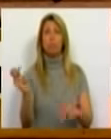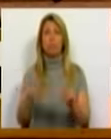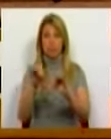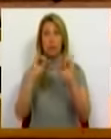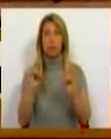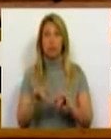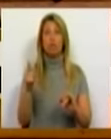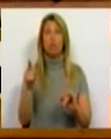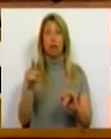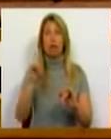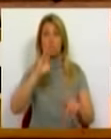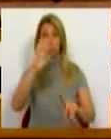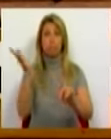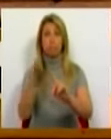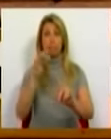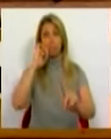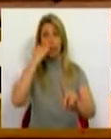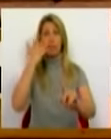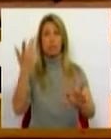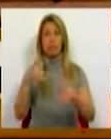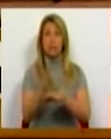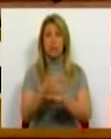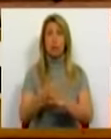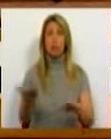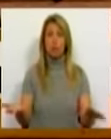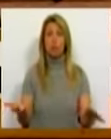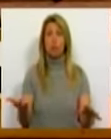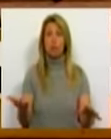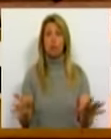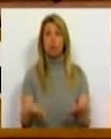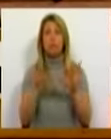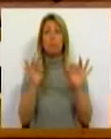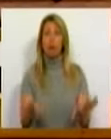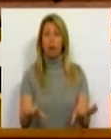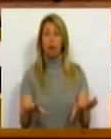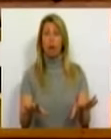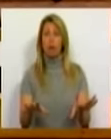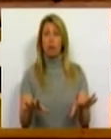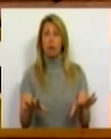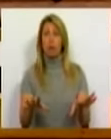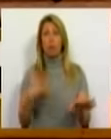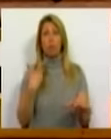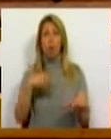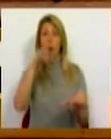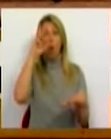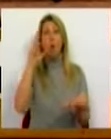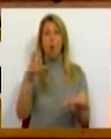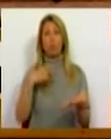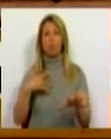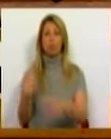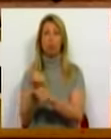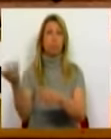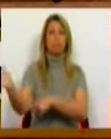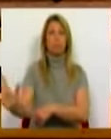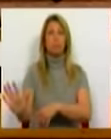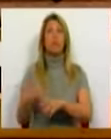internacionais penalizadoras para estes setores, como é o caso do embargo russo e da cessação